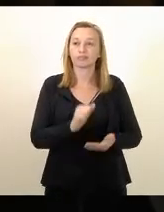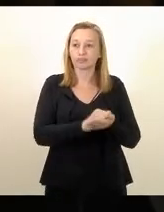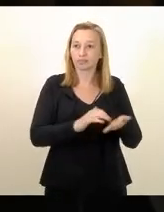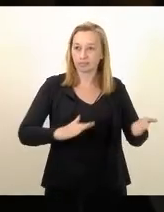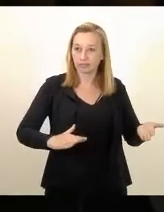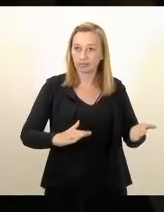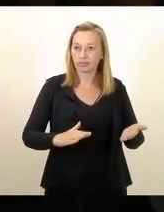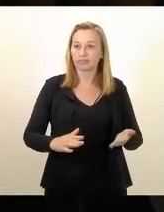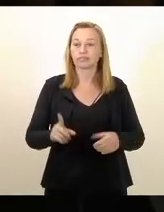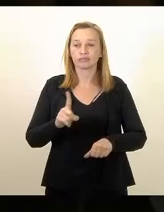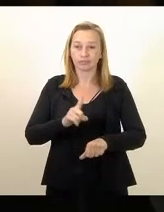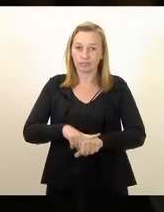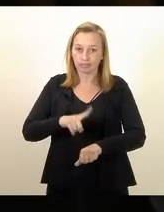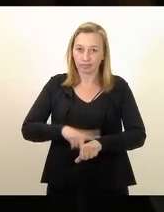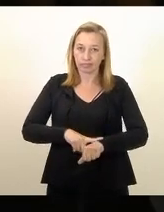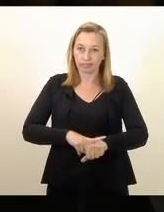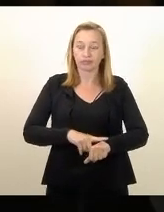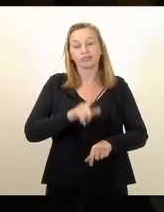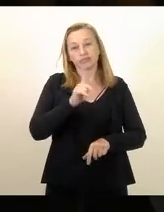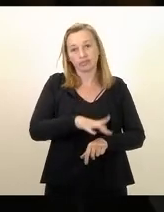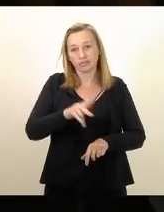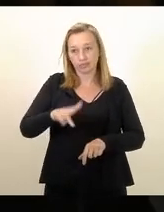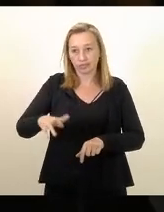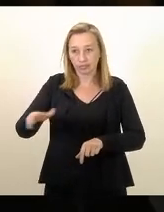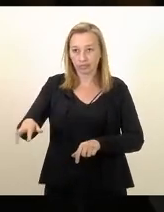ainda neste momento nas diferentes